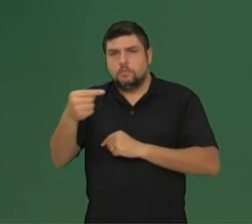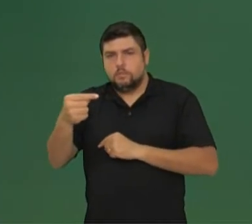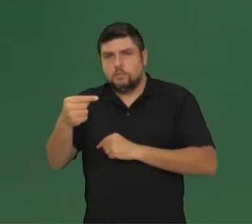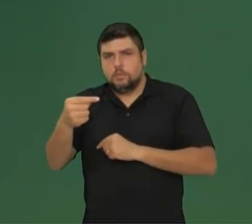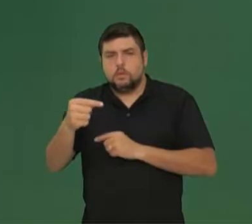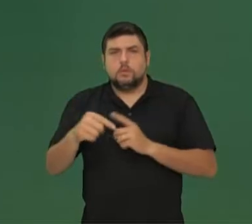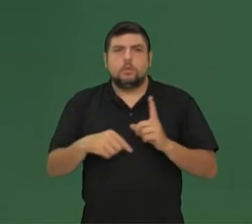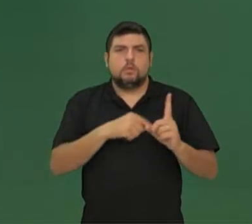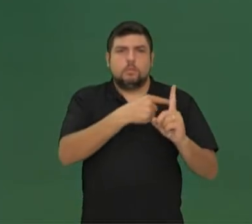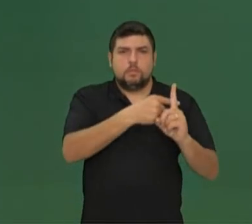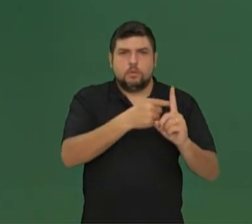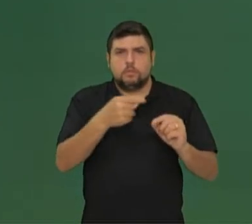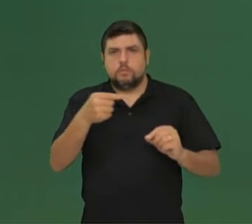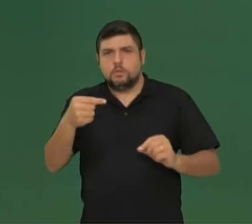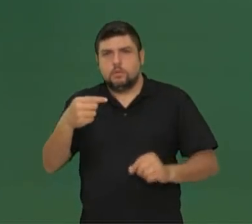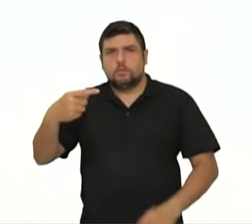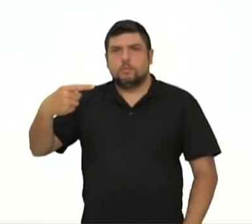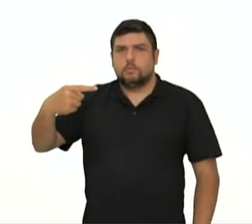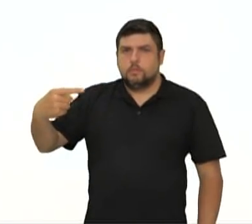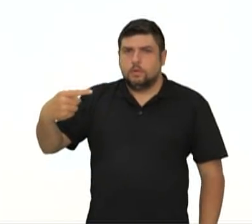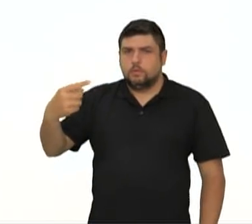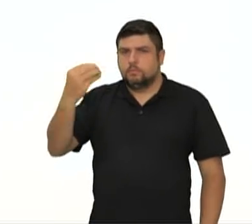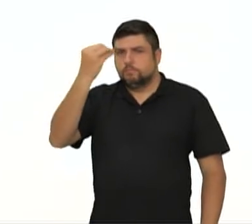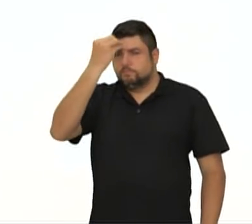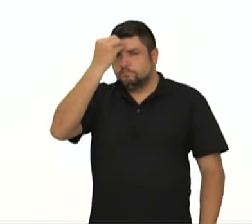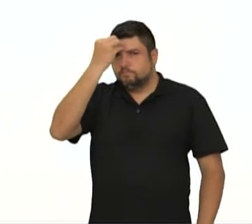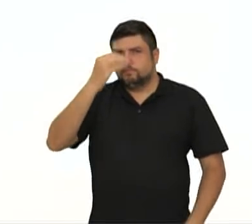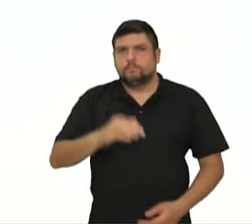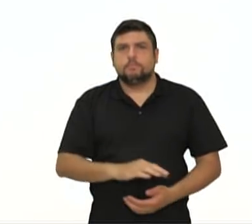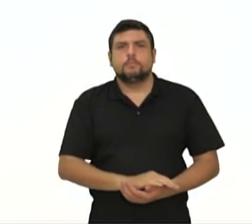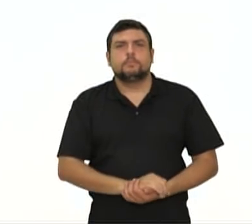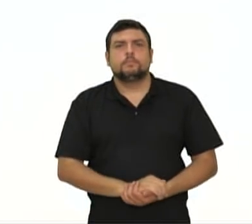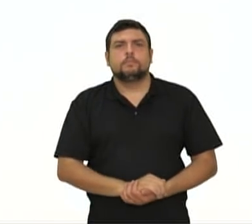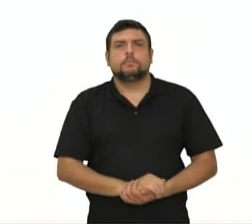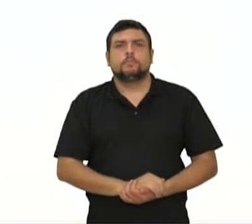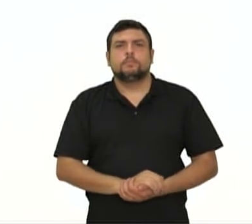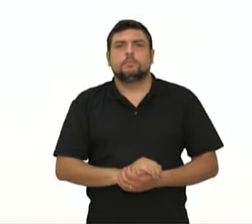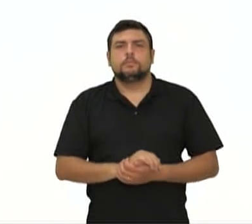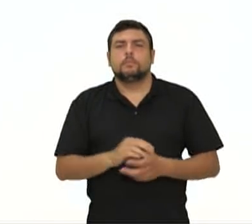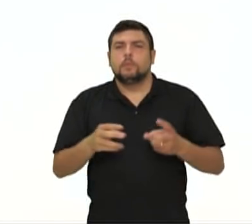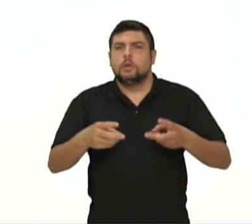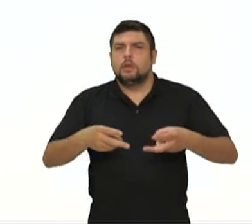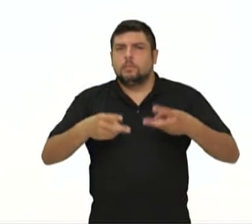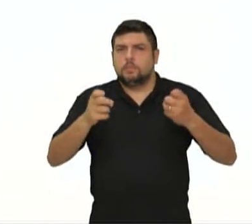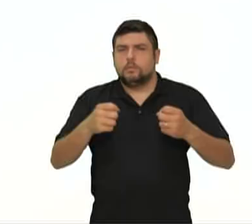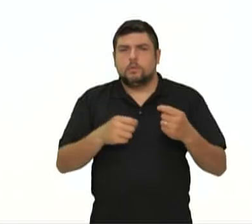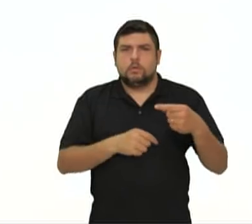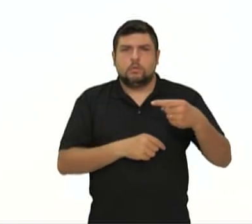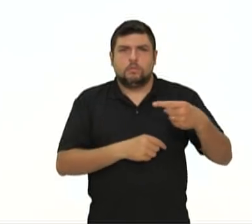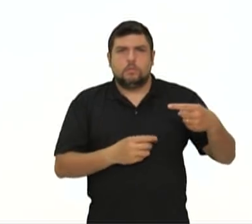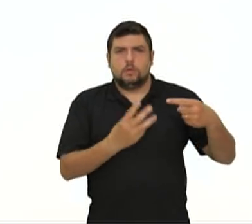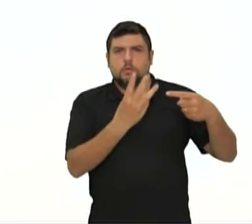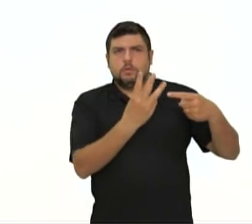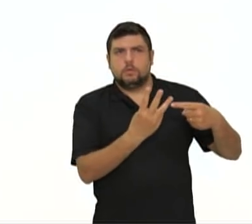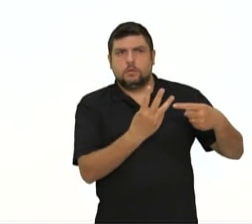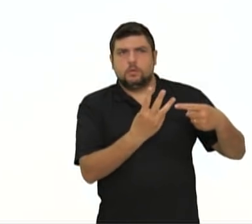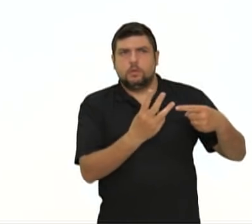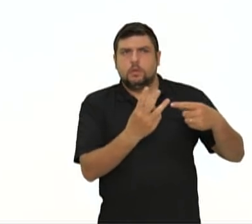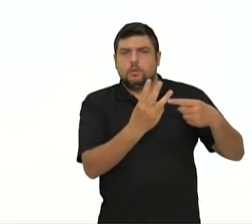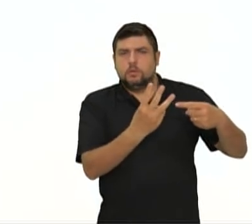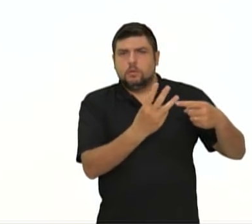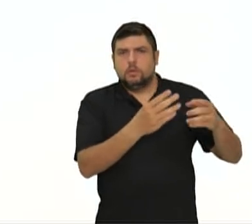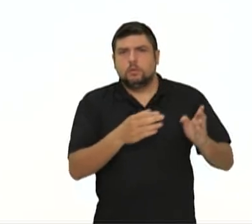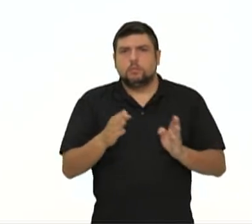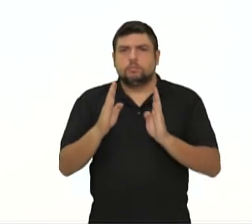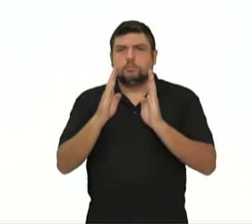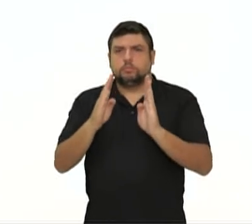2 eu tenho 4, certo? Percebam aqui que eu substituí quem? O menos 3. Módulo de menos 3